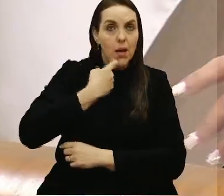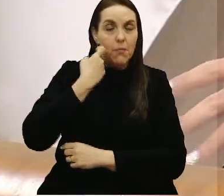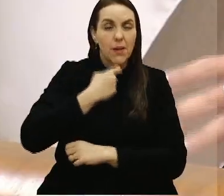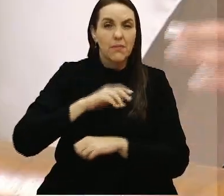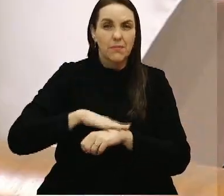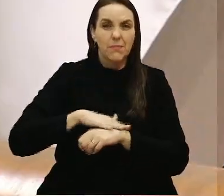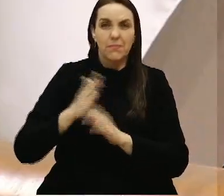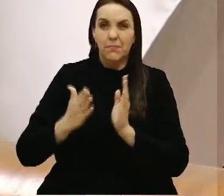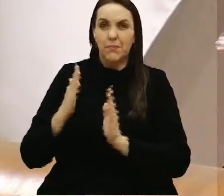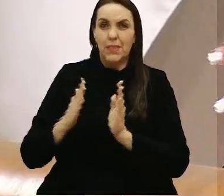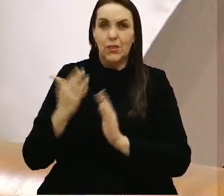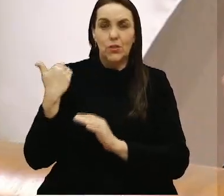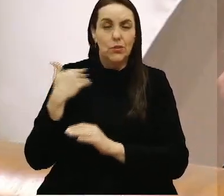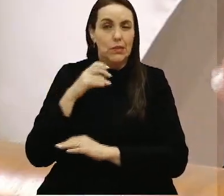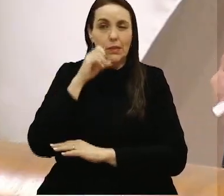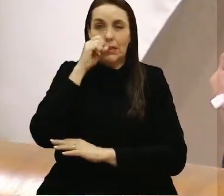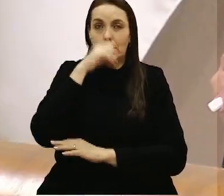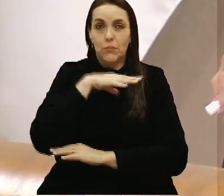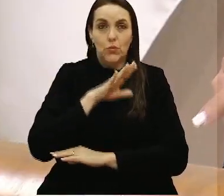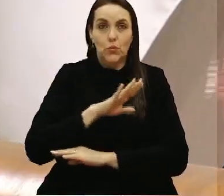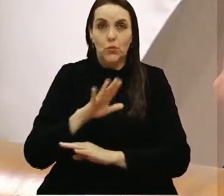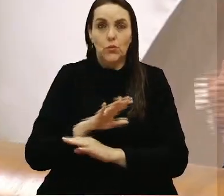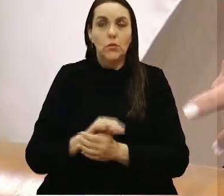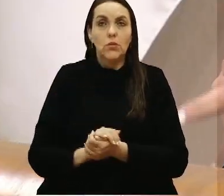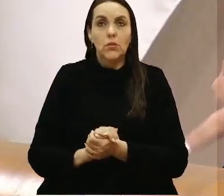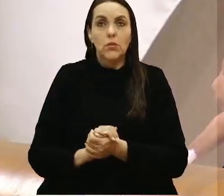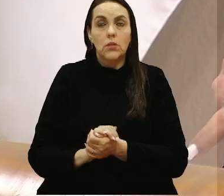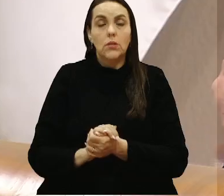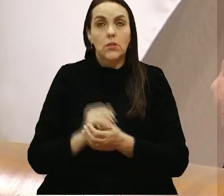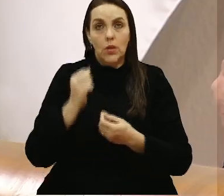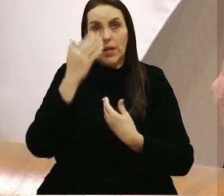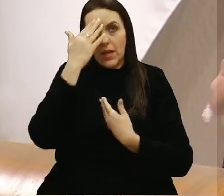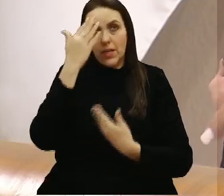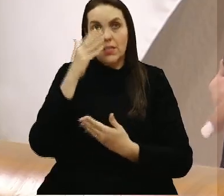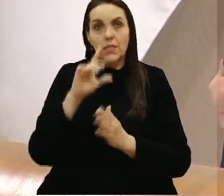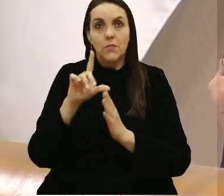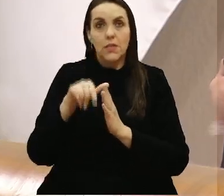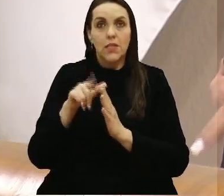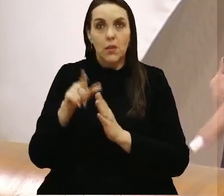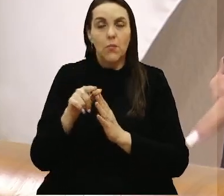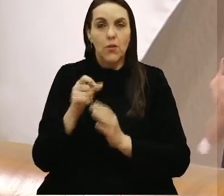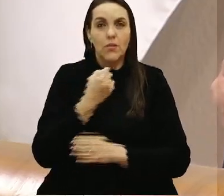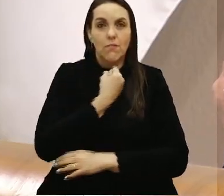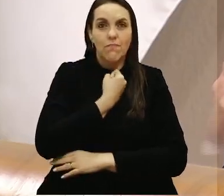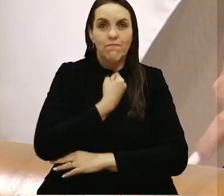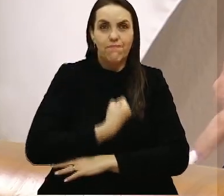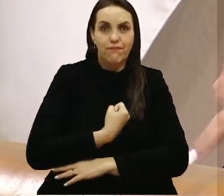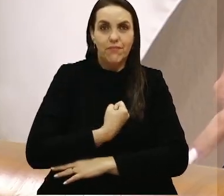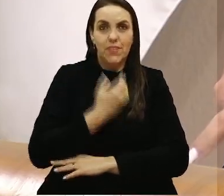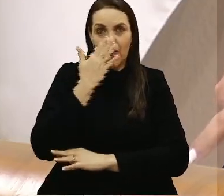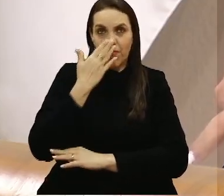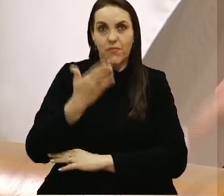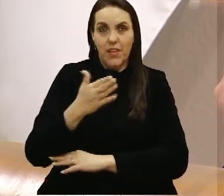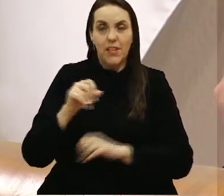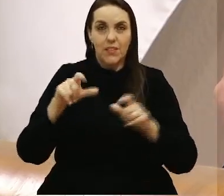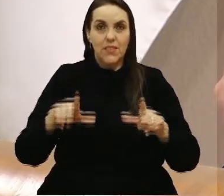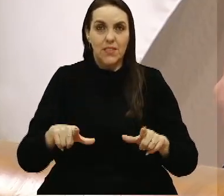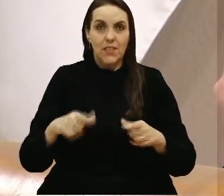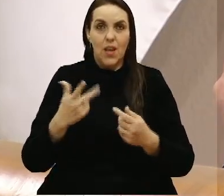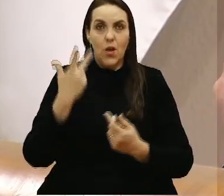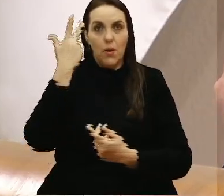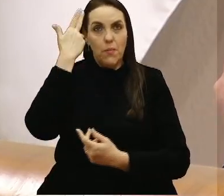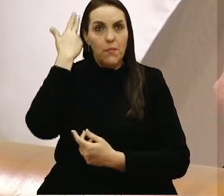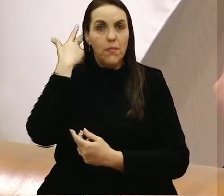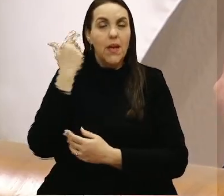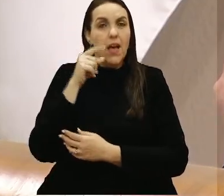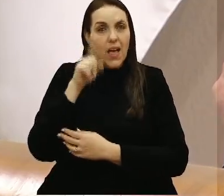assim, um absurdo. E o agradecimento dele depois foi defecar em frente ao salão. Então, realmente, é um assunto que